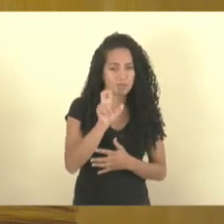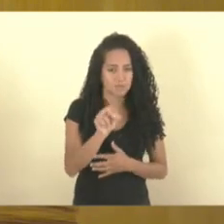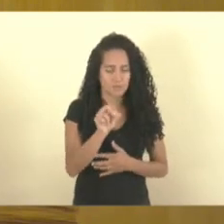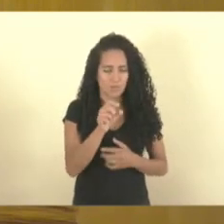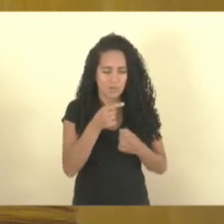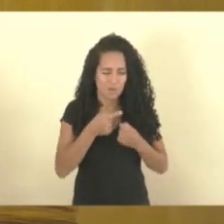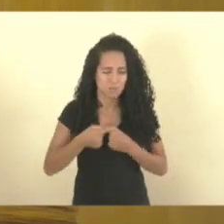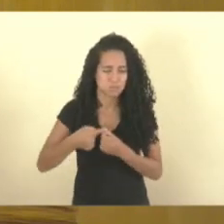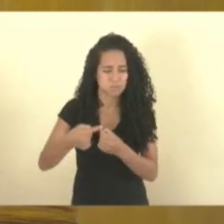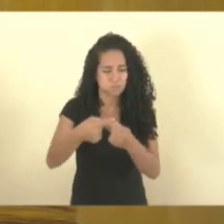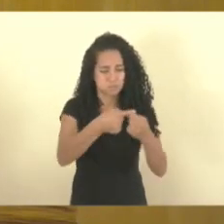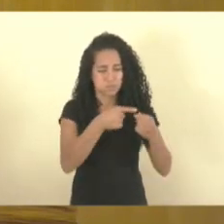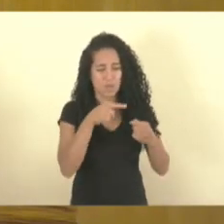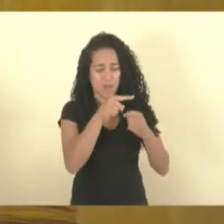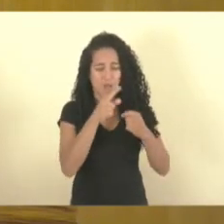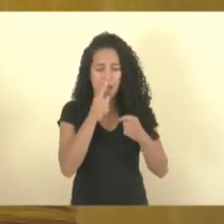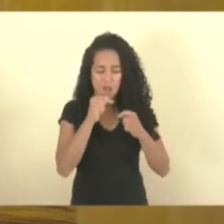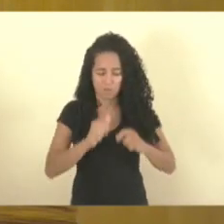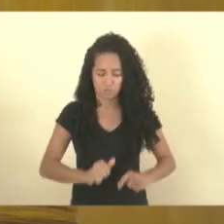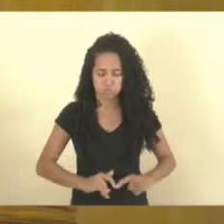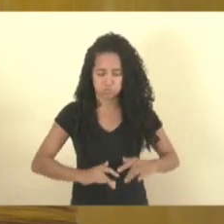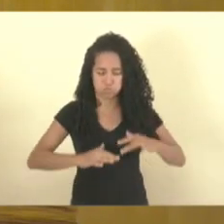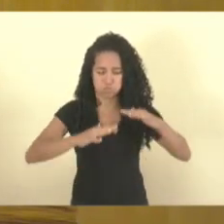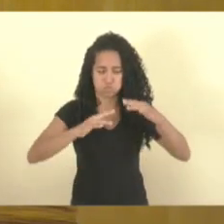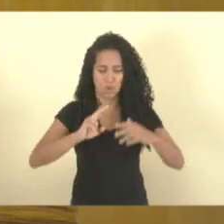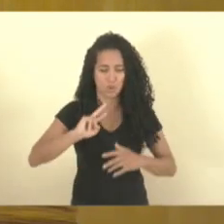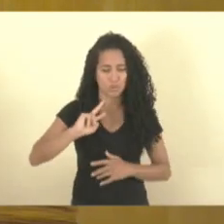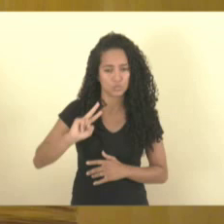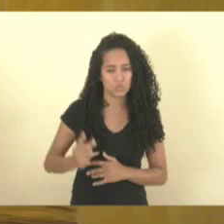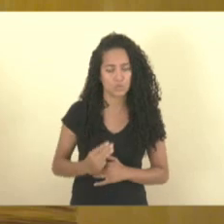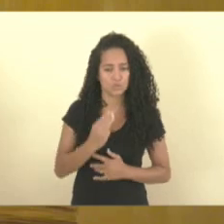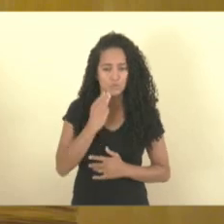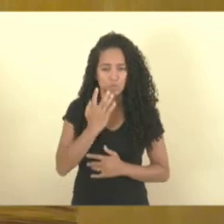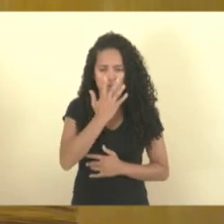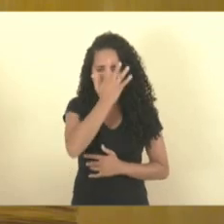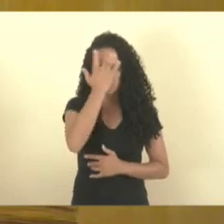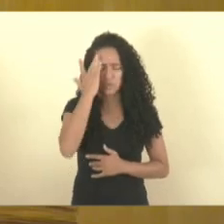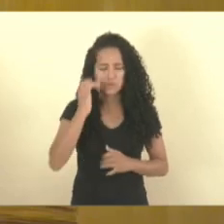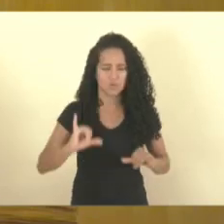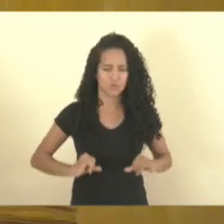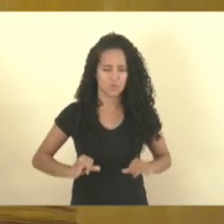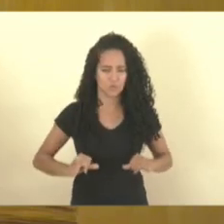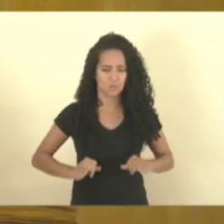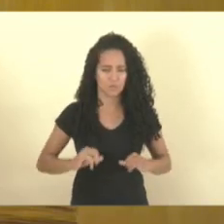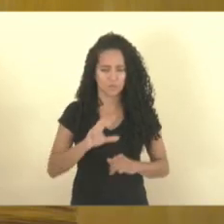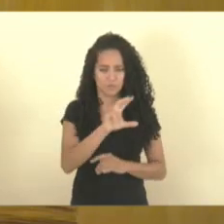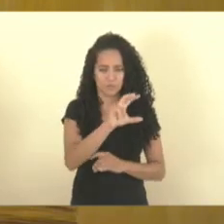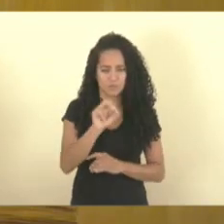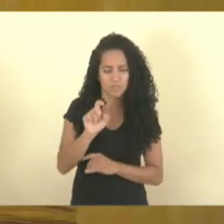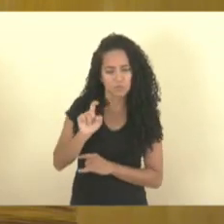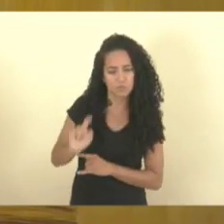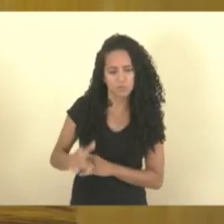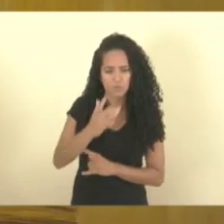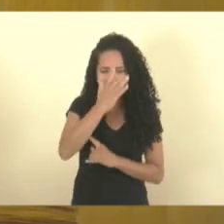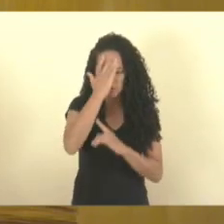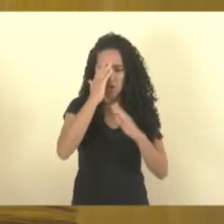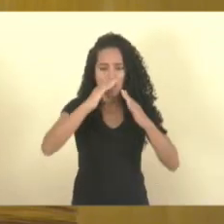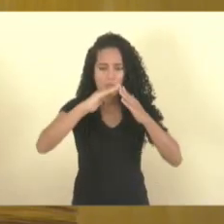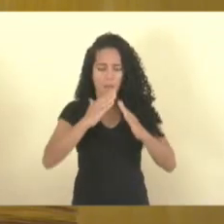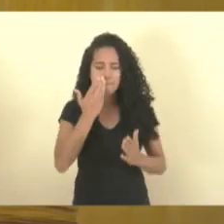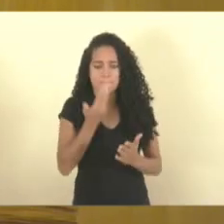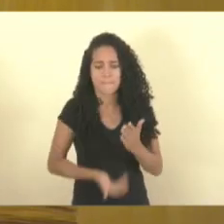municípios atingidos. Mais de 2 milhões de pessoas afetadas, mais de 500 mil desalojados,